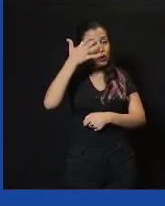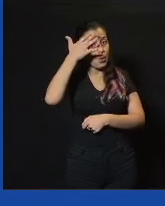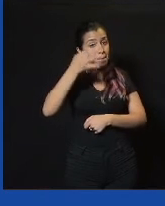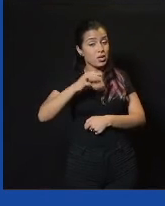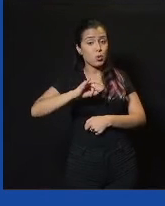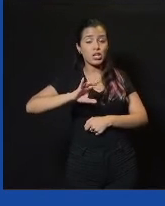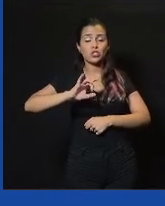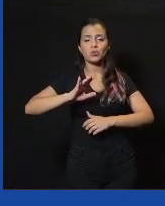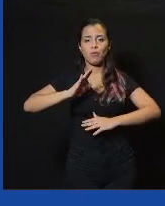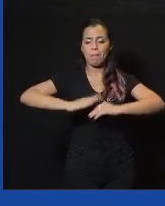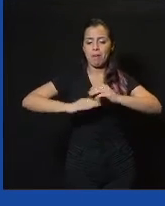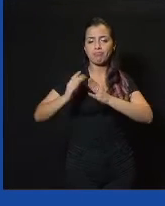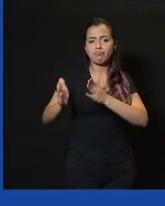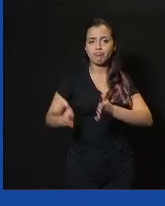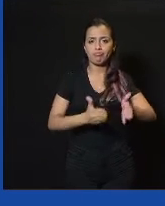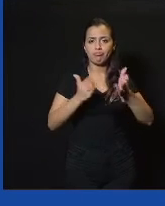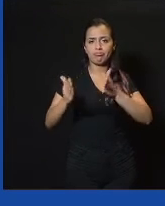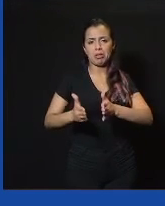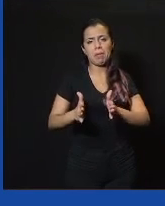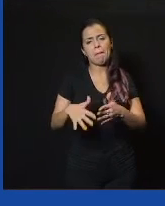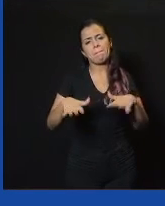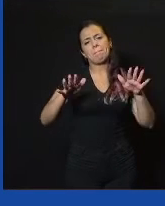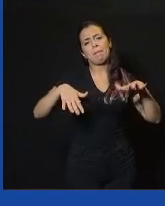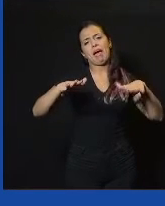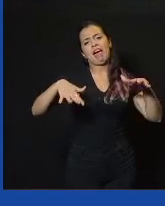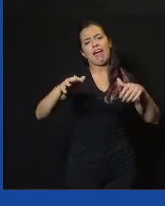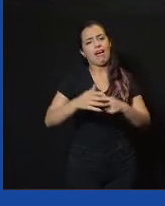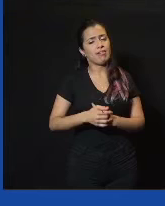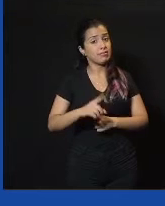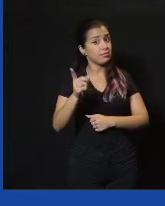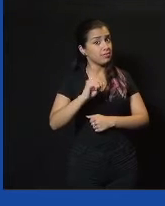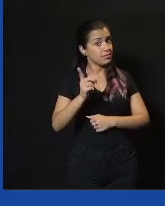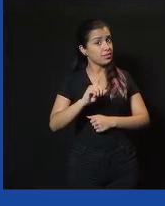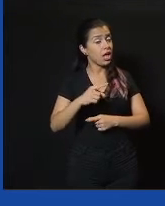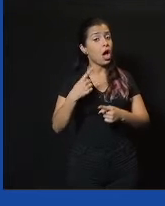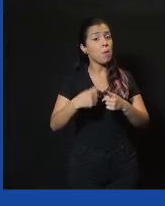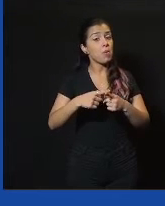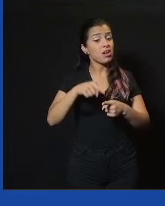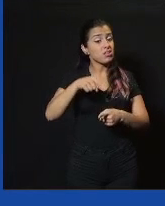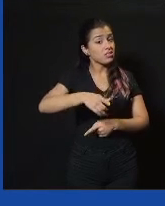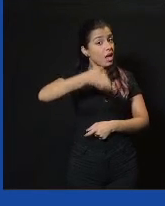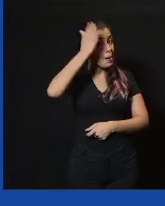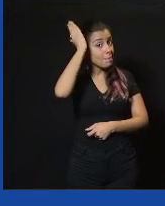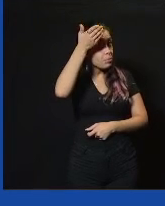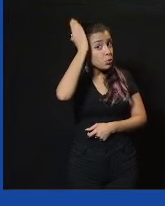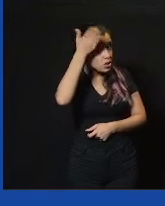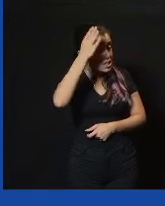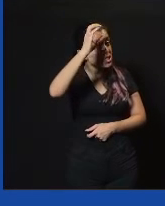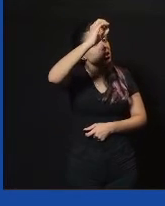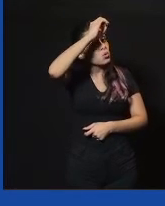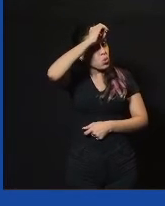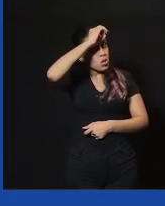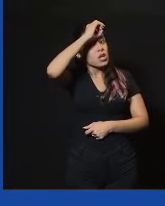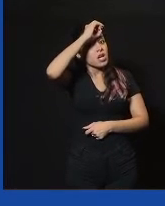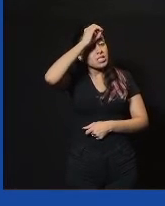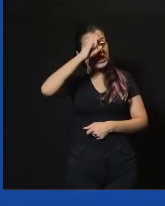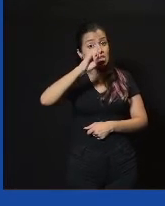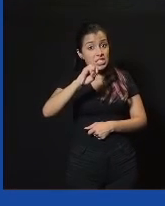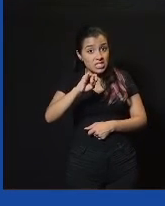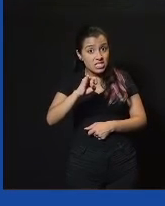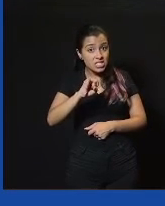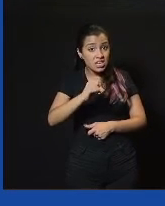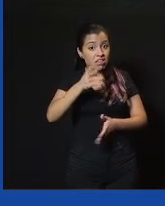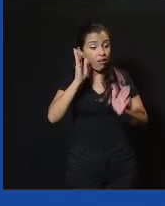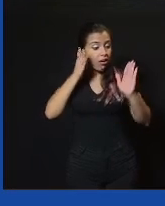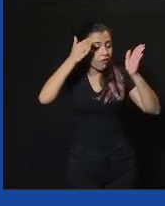barata, porque já foi-se o tempo, a mão de obra barata é economia burra. Então, se eu não pratico a economia burra, eu